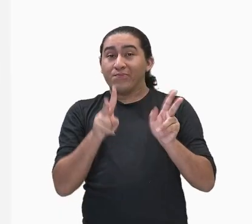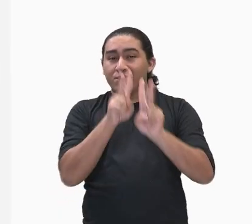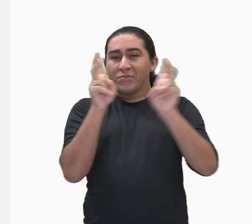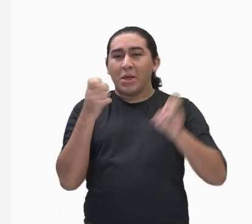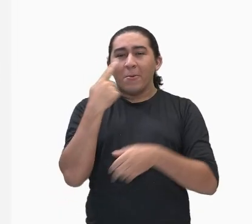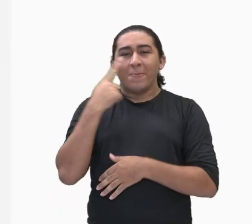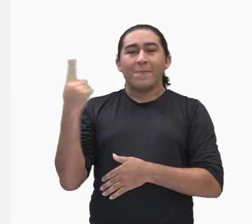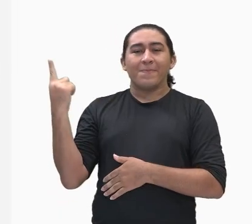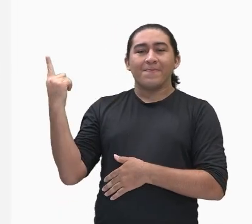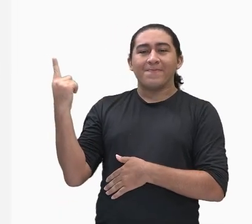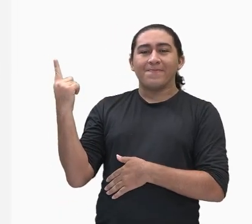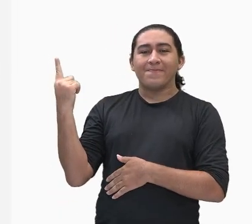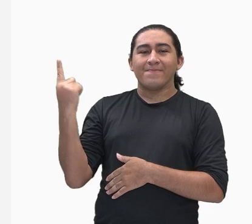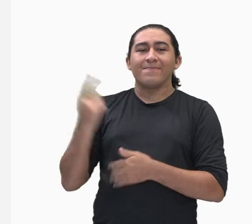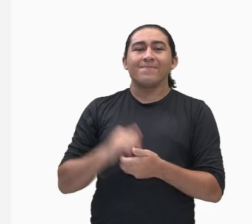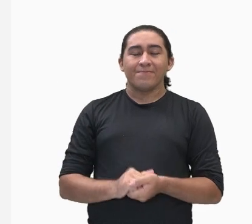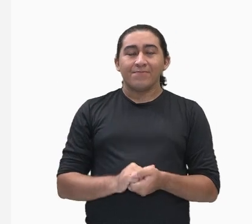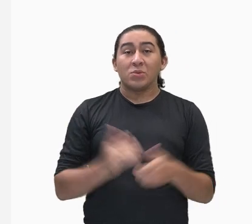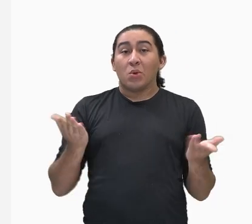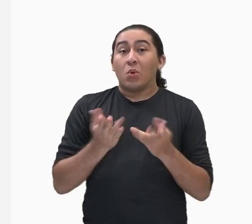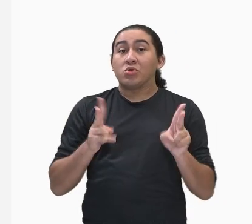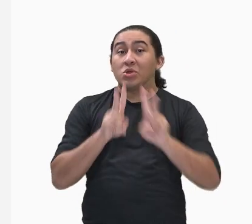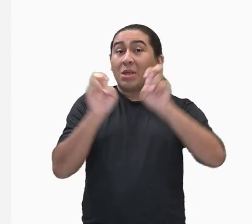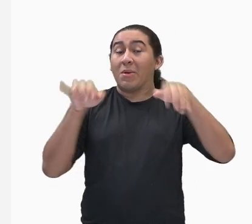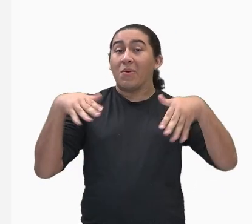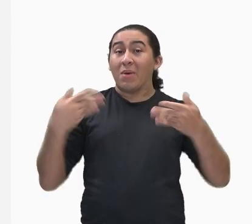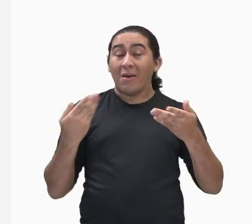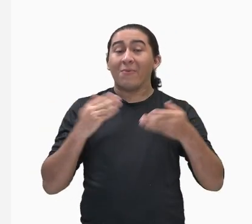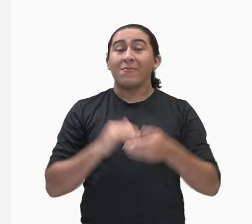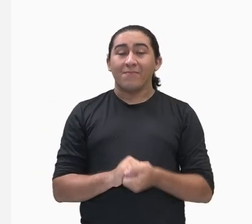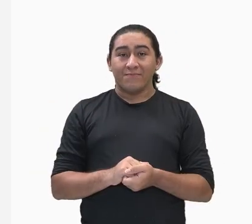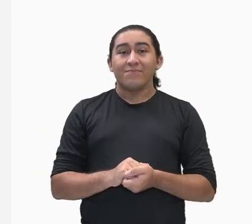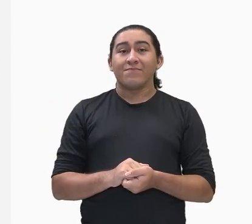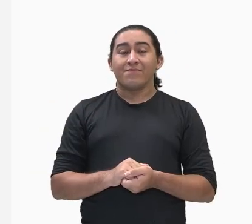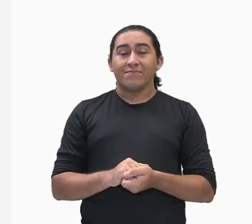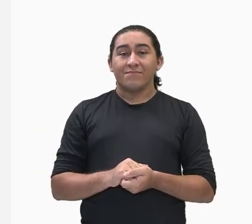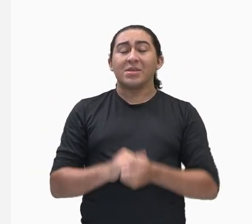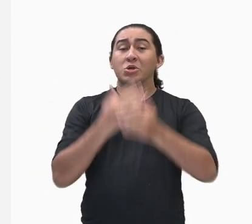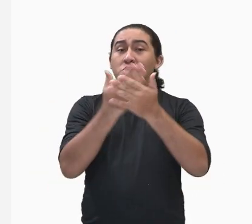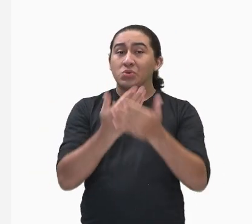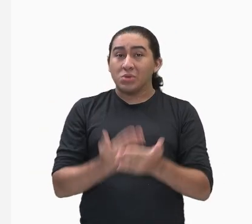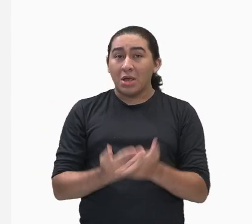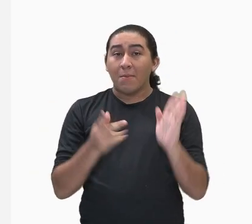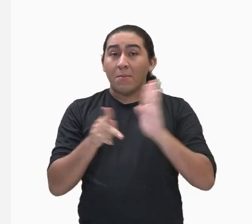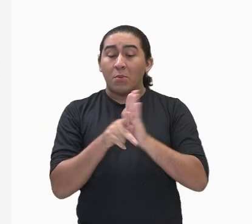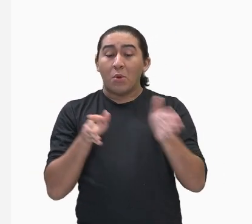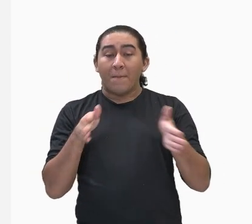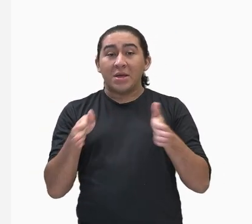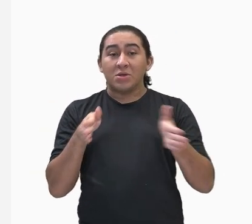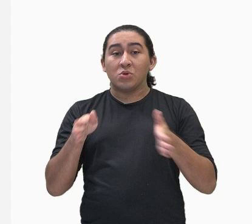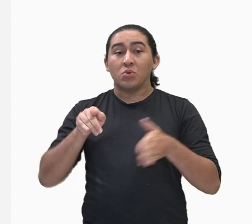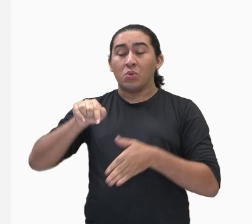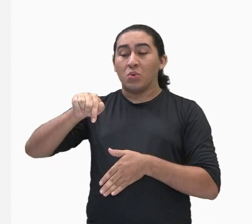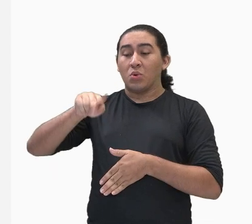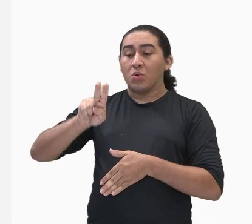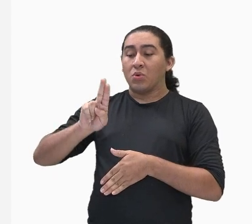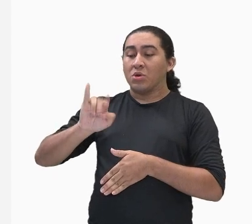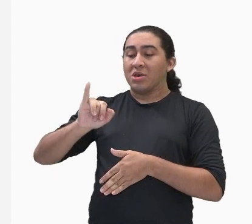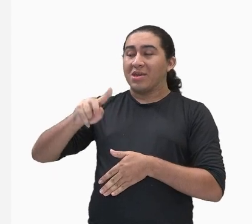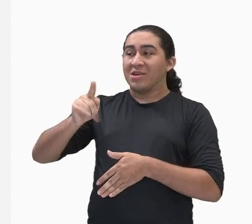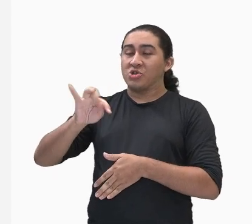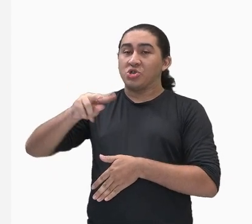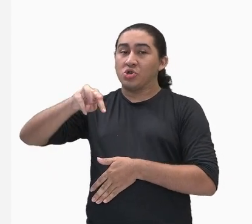objeto de conhecimento? Então hoje nós vamos estudar um pouco mais e vamos falar sobre o